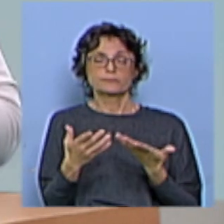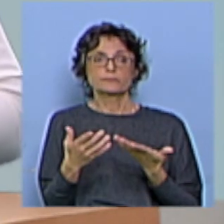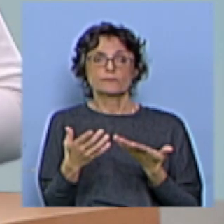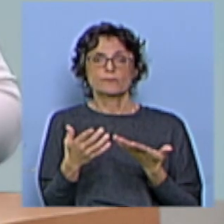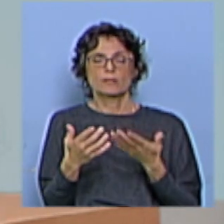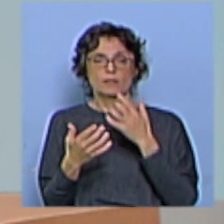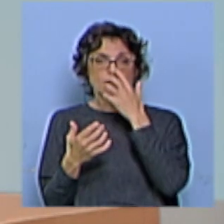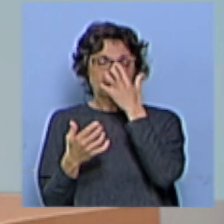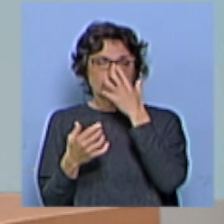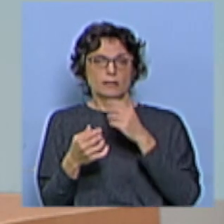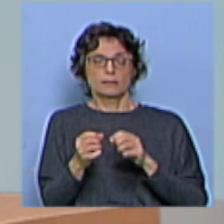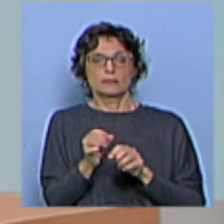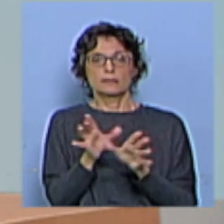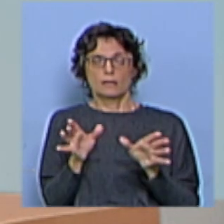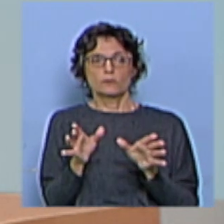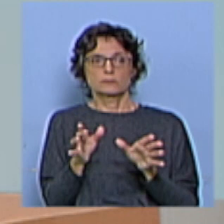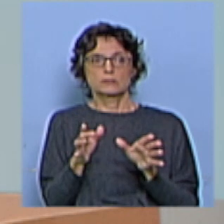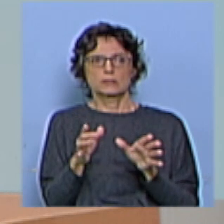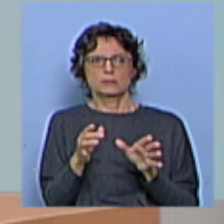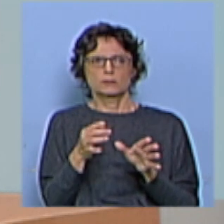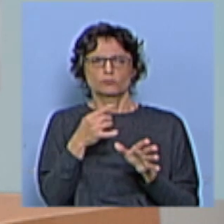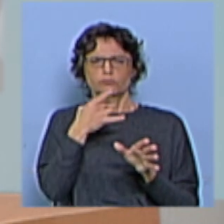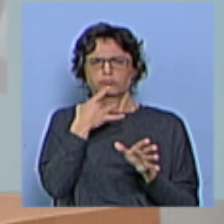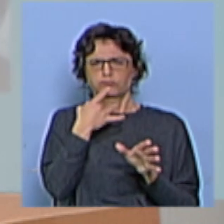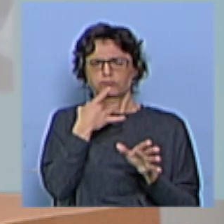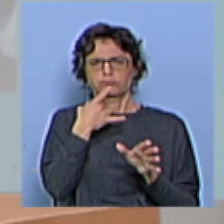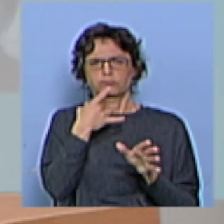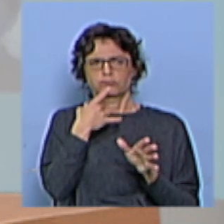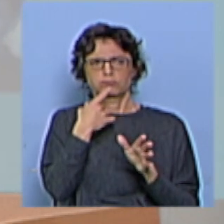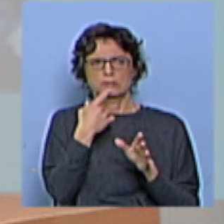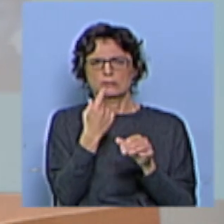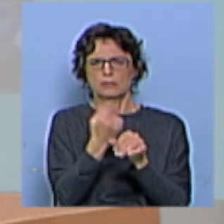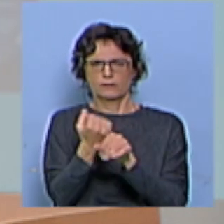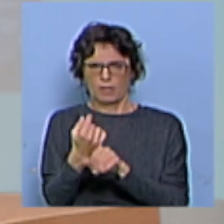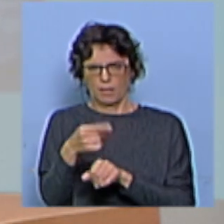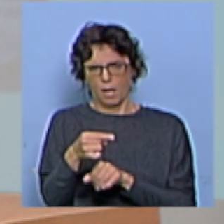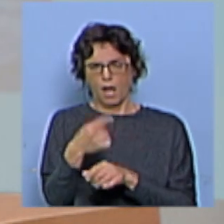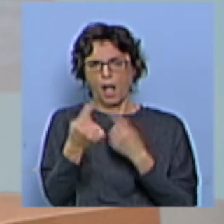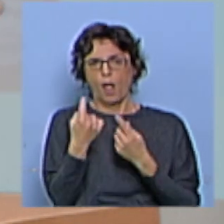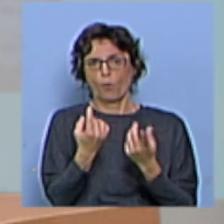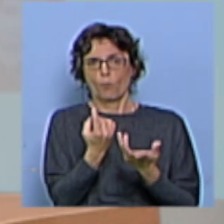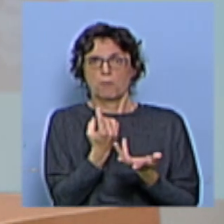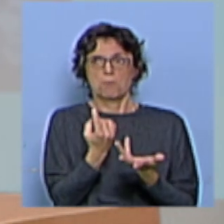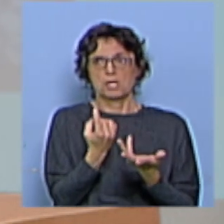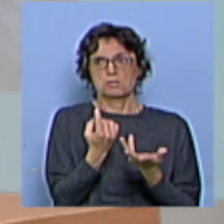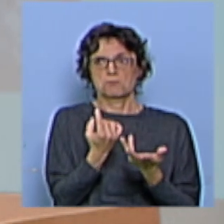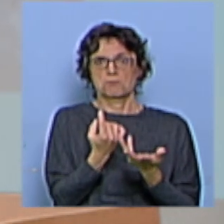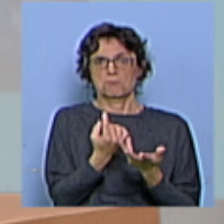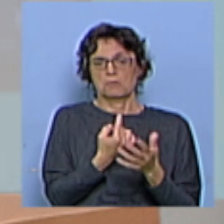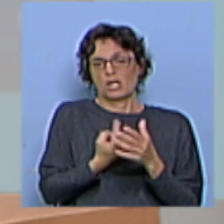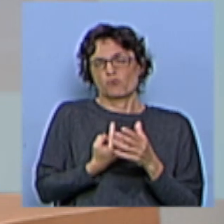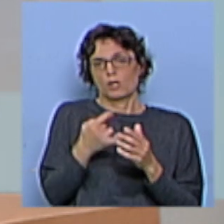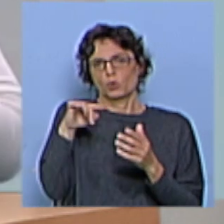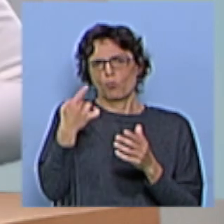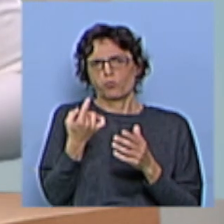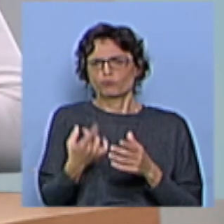feitas inúmeras iniciativas, enfim, umas mais autónomas e isoladas, outras mais em conformidade com aquilo que são